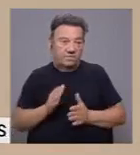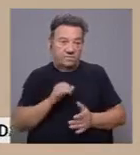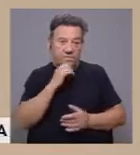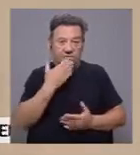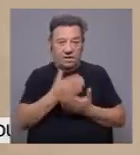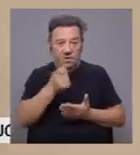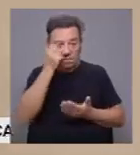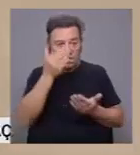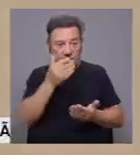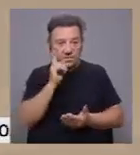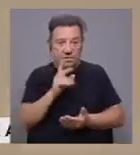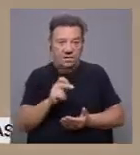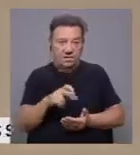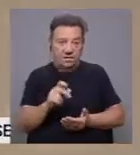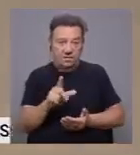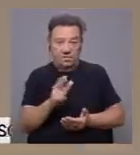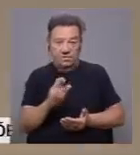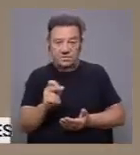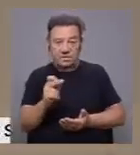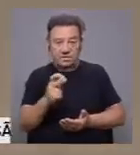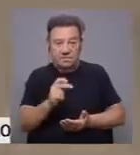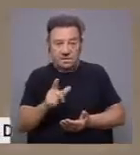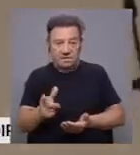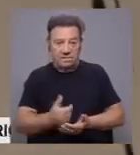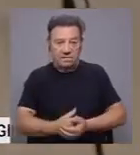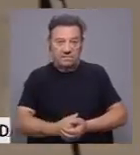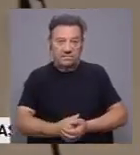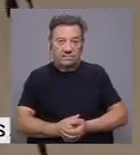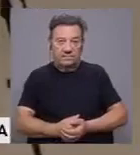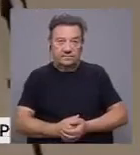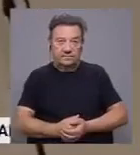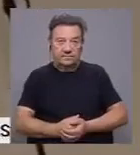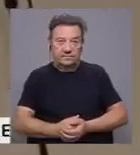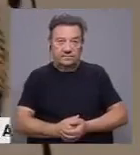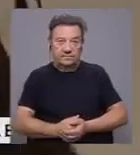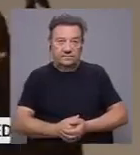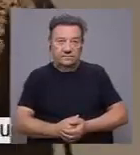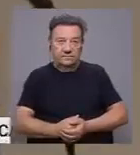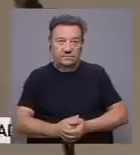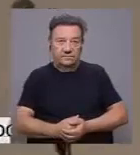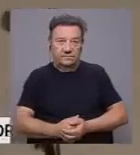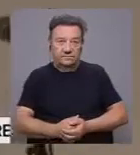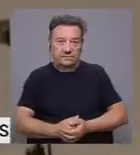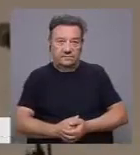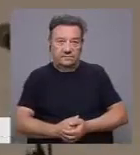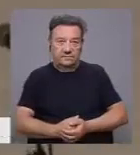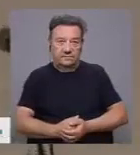Luísa Amaral. Sou mau, sou muito, muito mau.